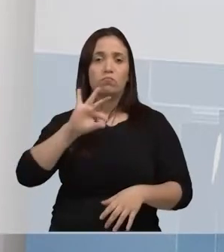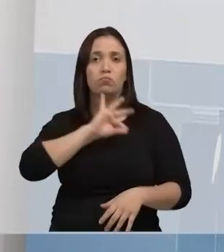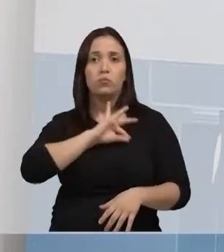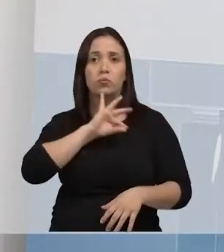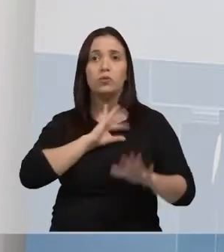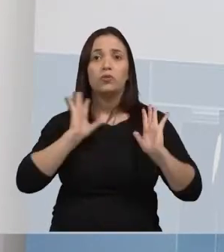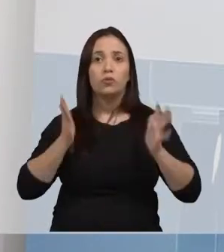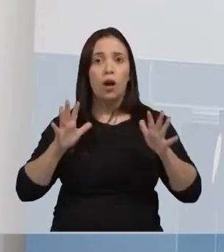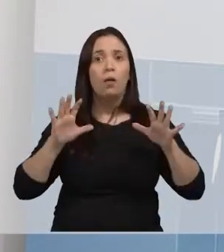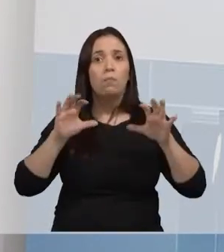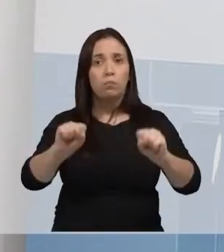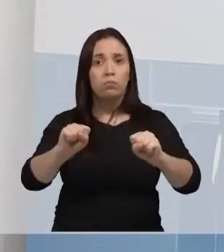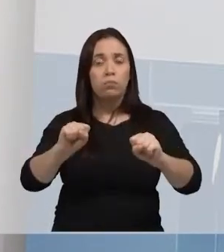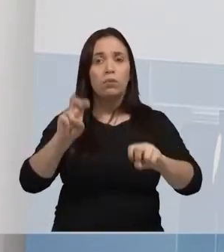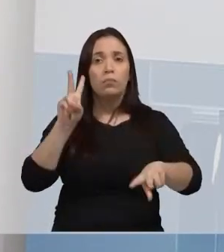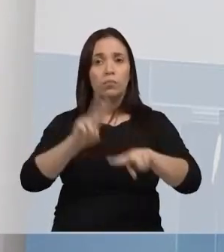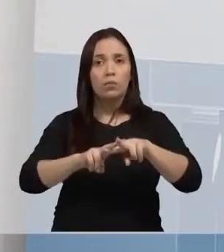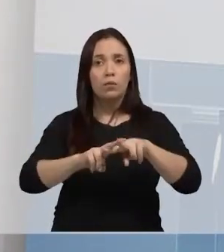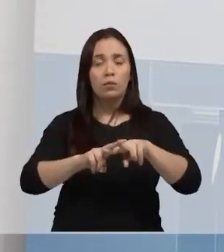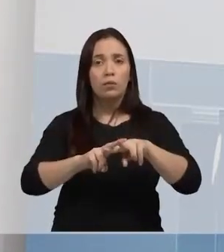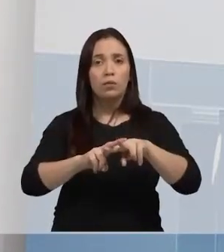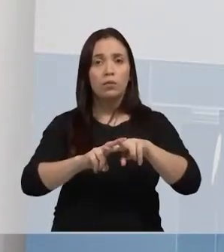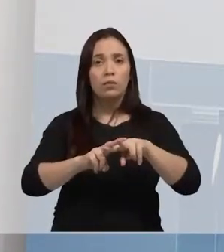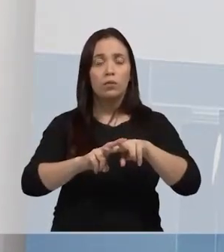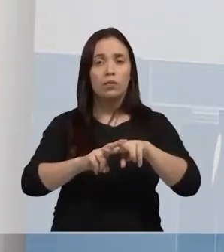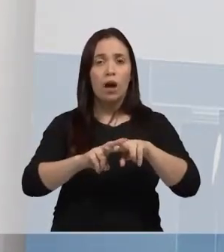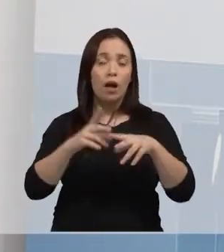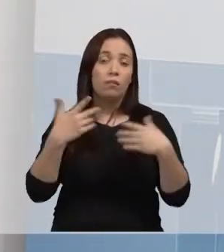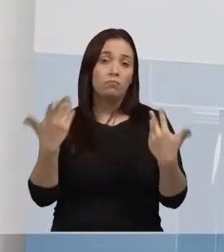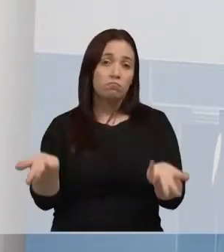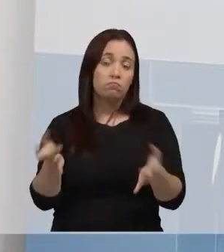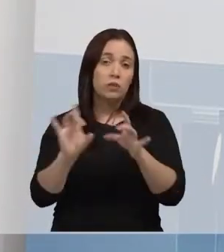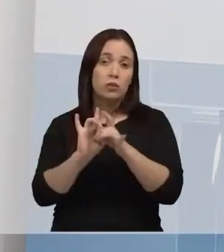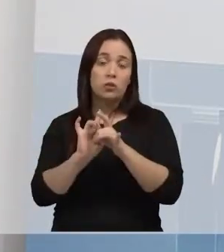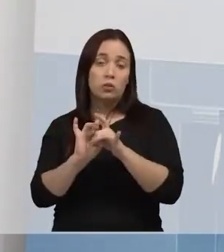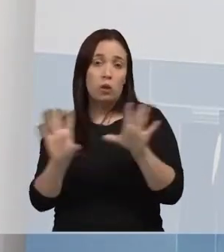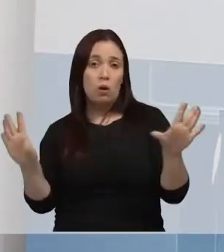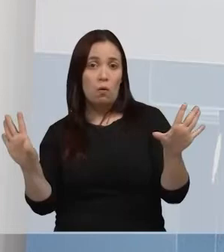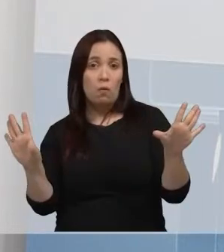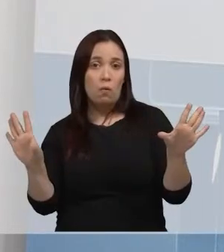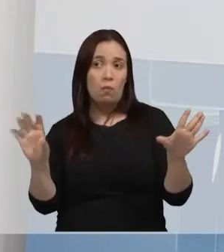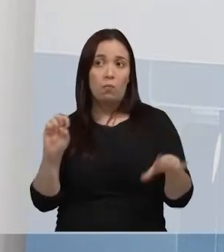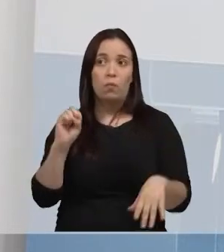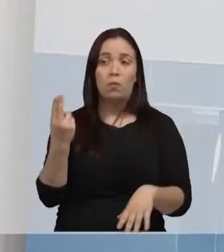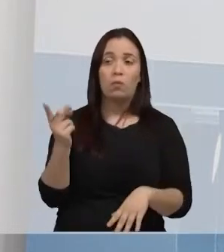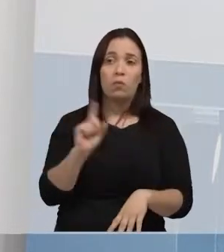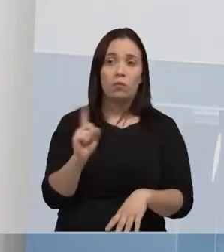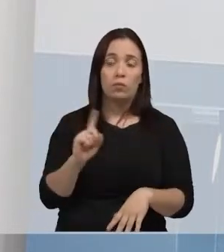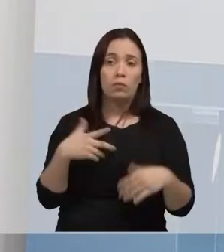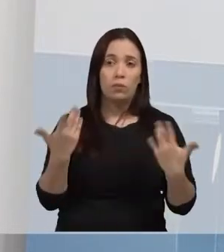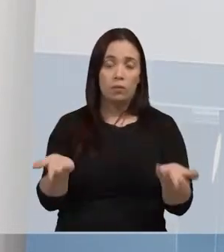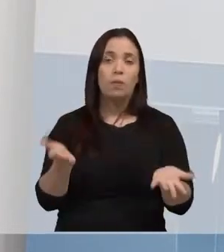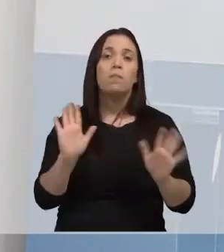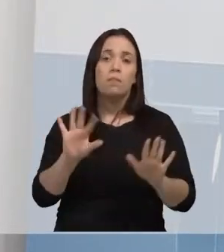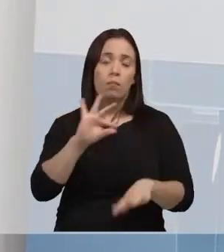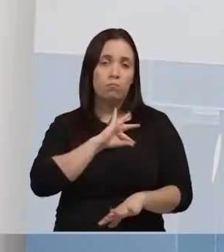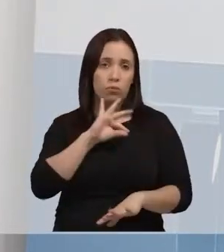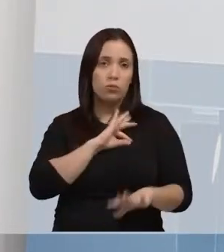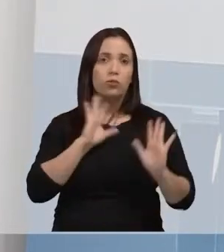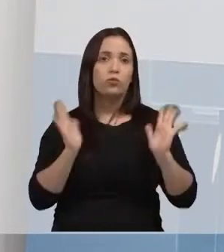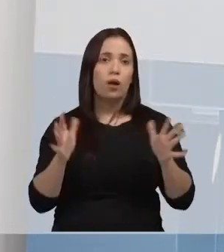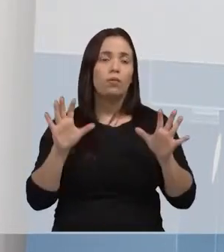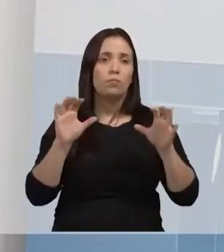segurança pública é muito maior do que simples arroubos. E eu acho que a população do Estado de Ceará já entendeu